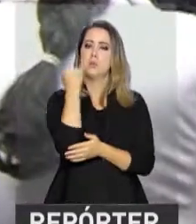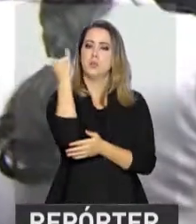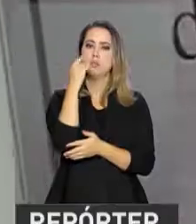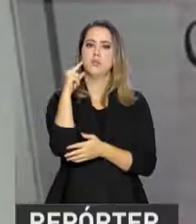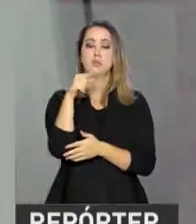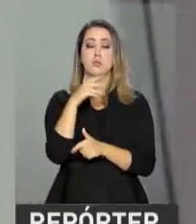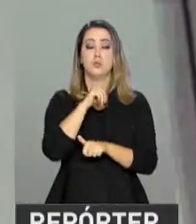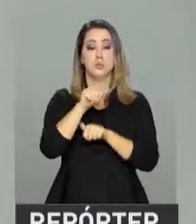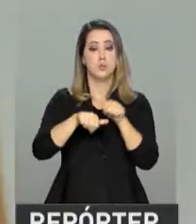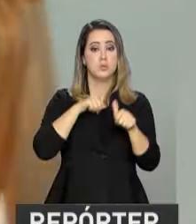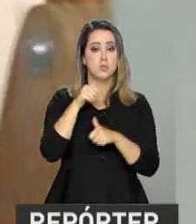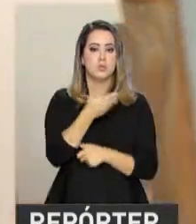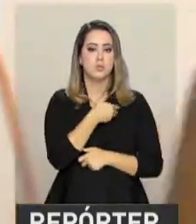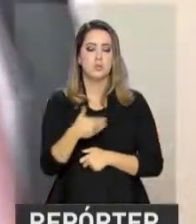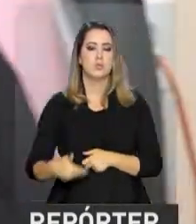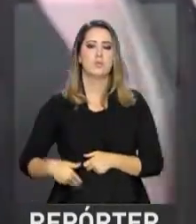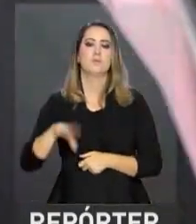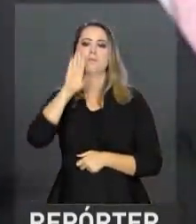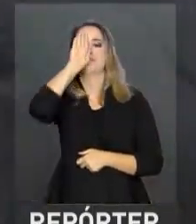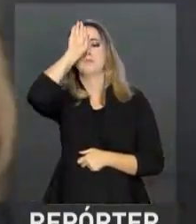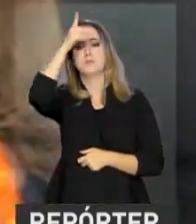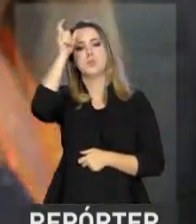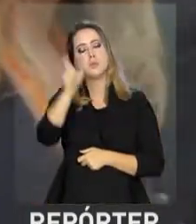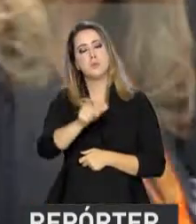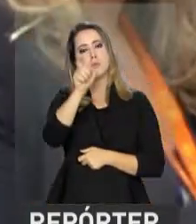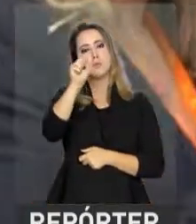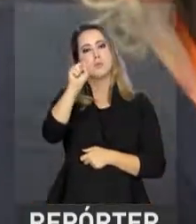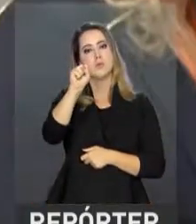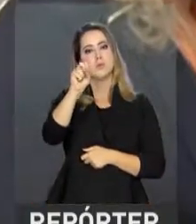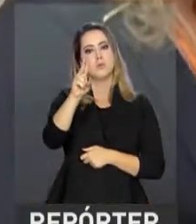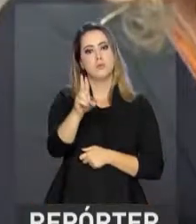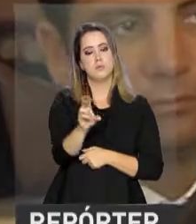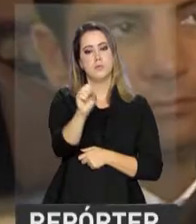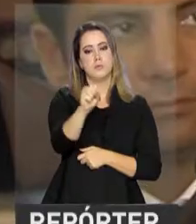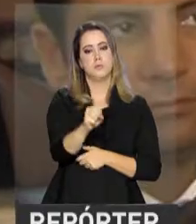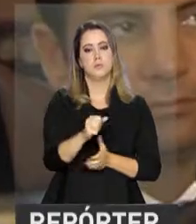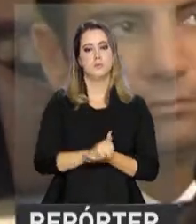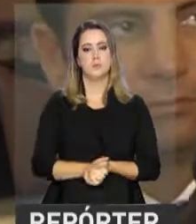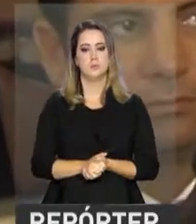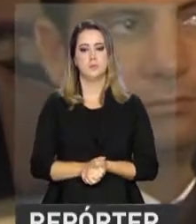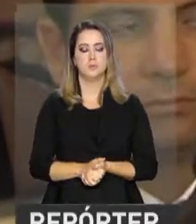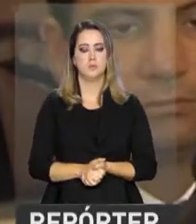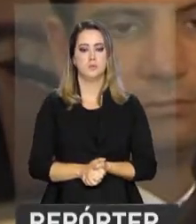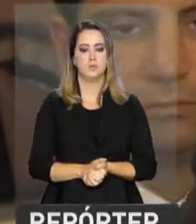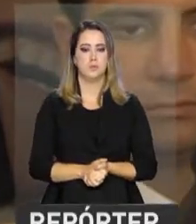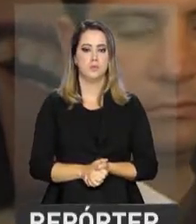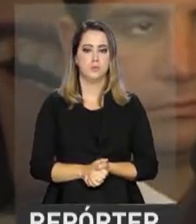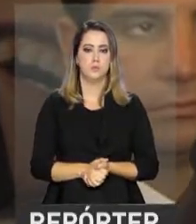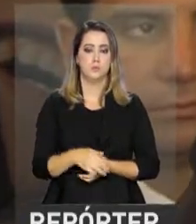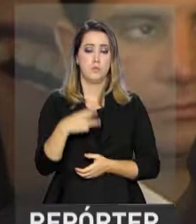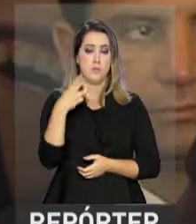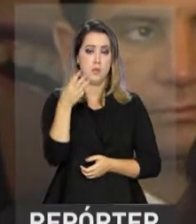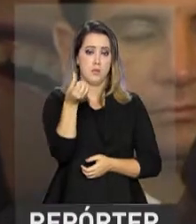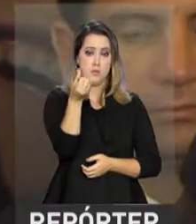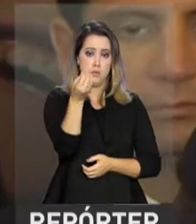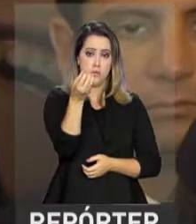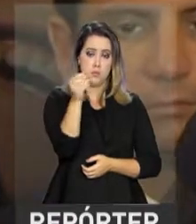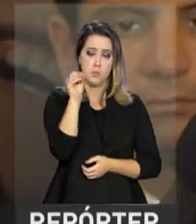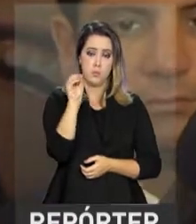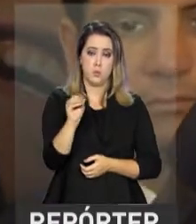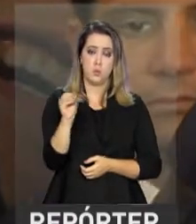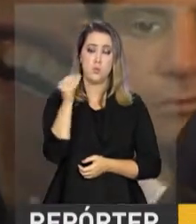do governo, que quer priorizar o usuário da rede pública de saúde. Serão 3.600